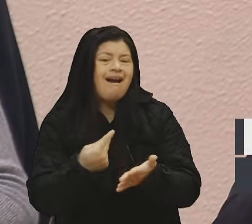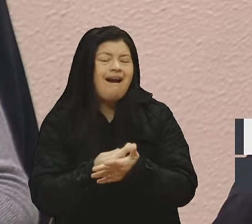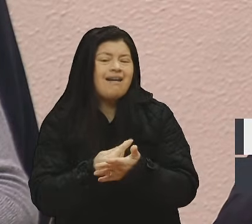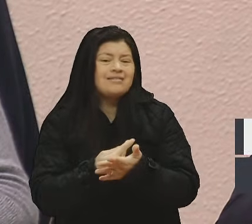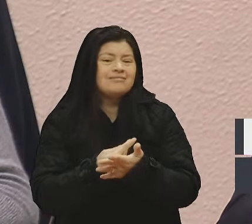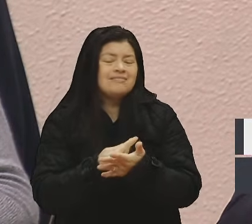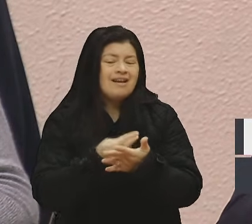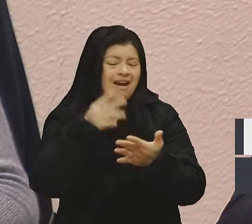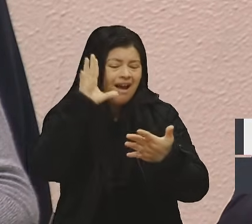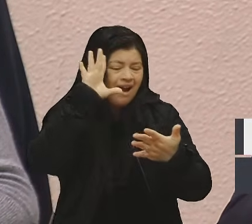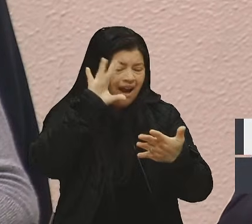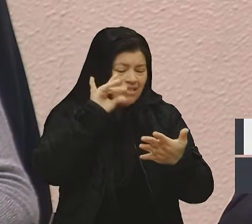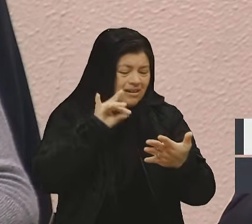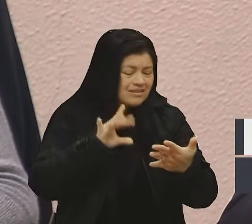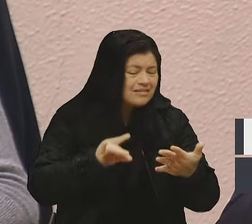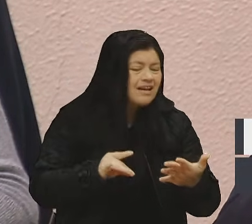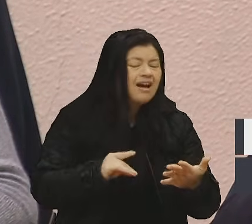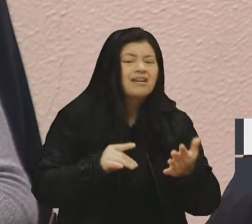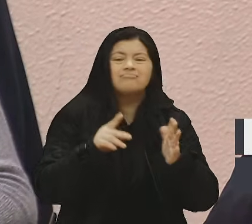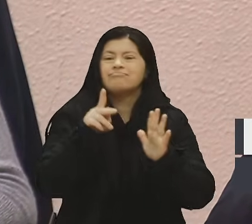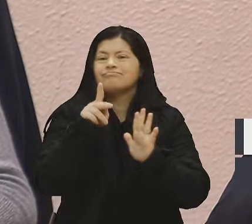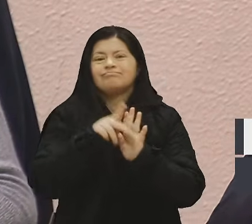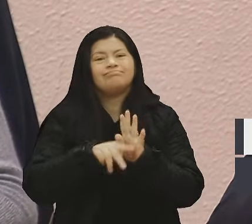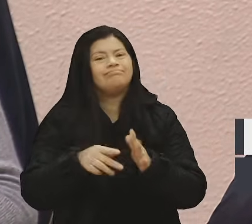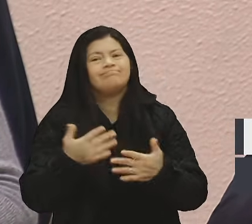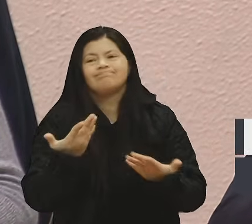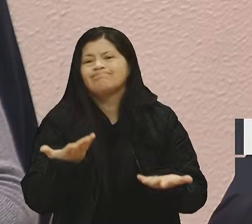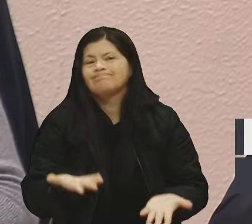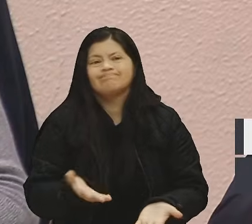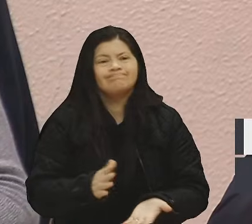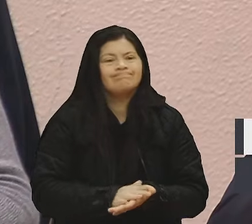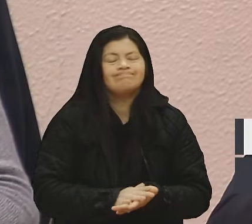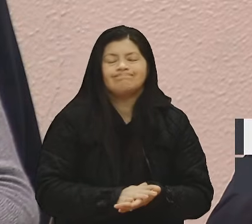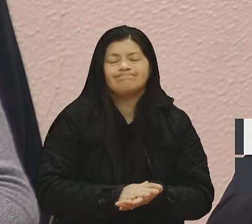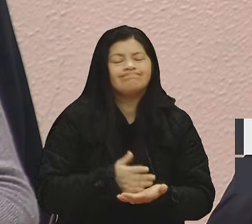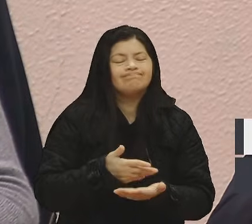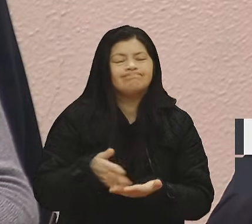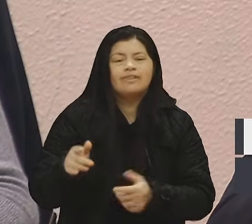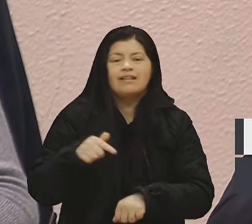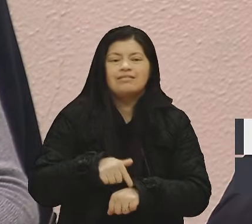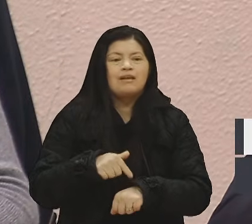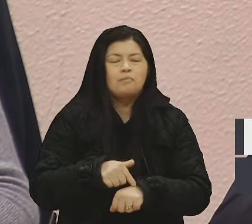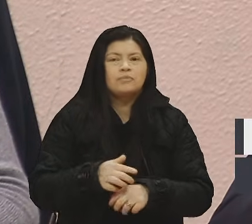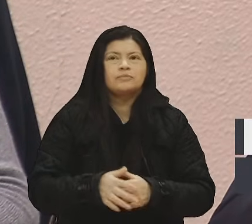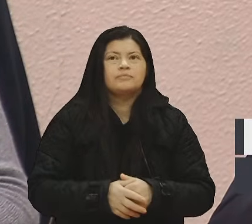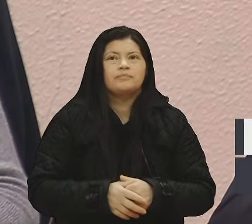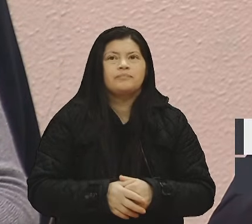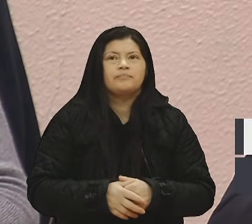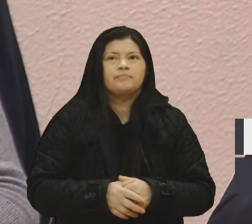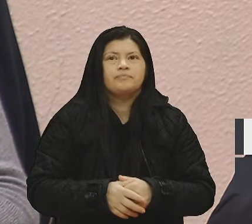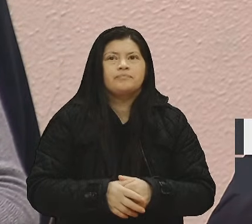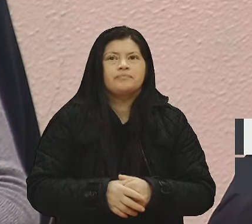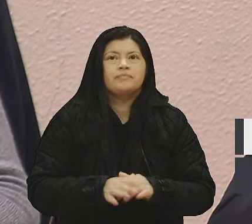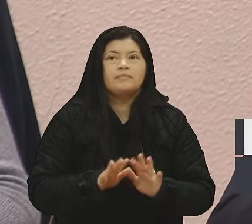tamanha que tem mais uma coisa que eu sou obrigado a dizer para vocês aqui e vou gastar o tempo com isso. Vocês não vão acreditar.